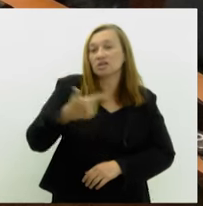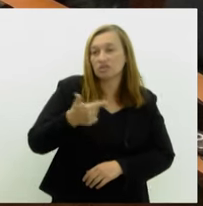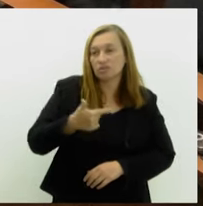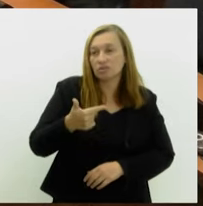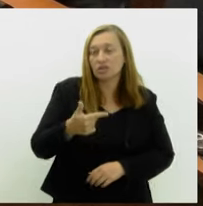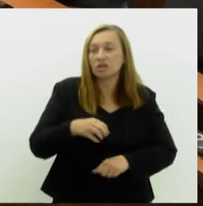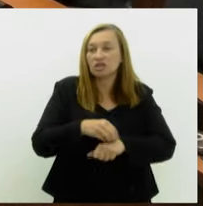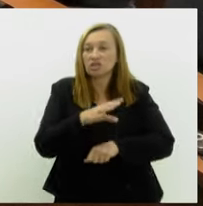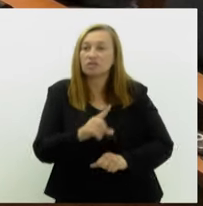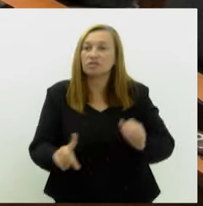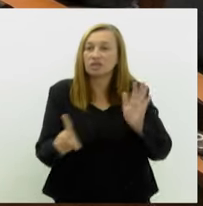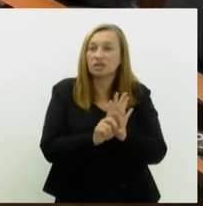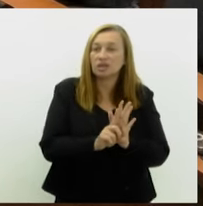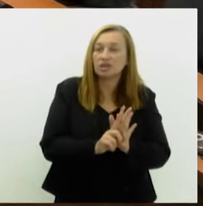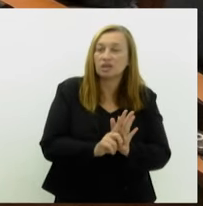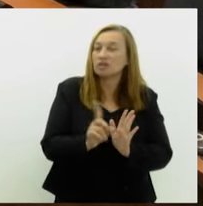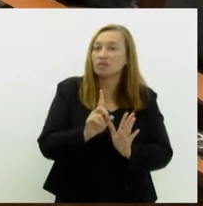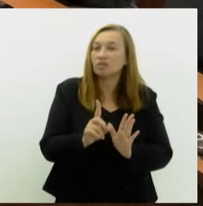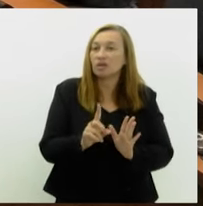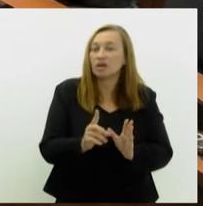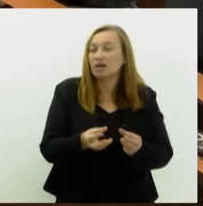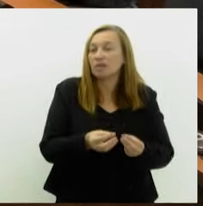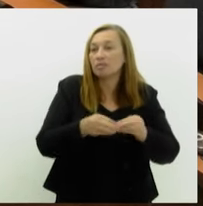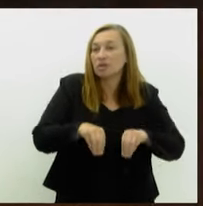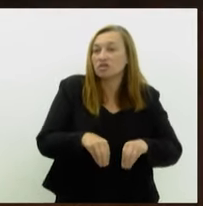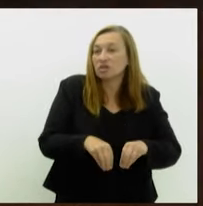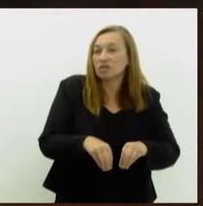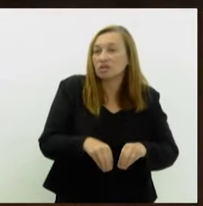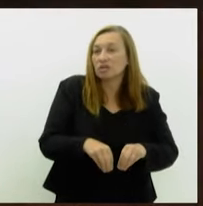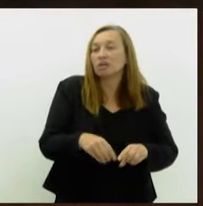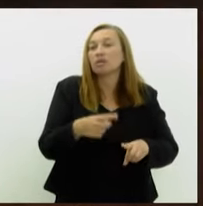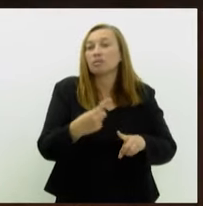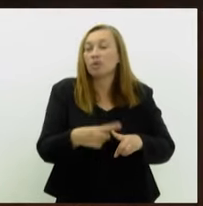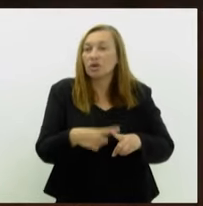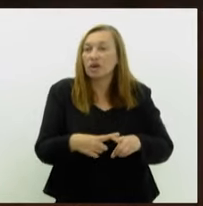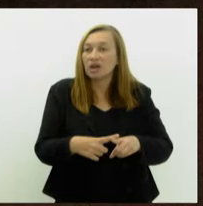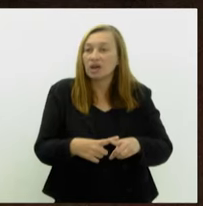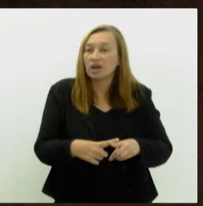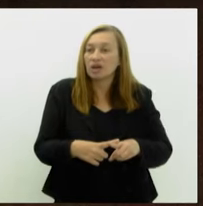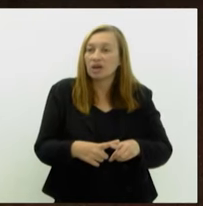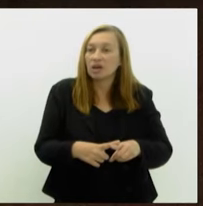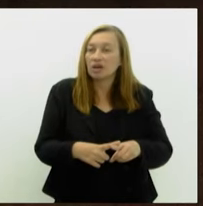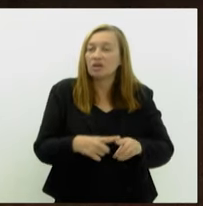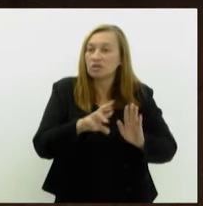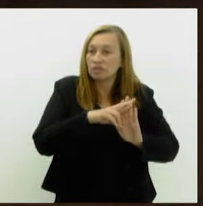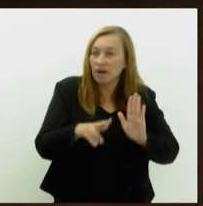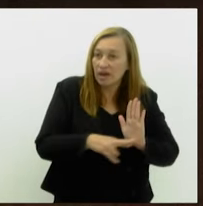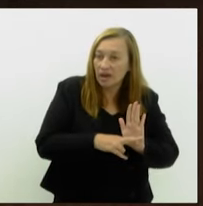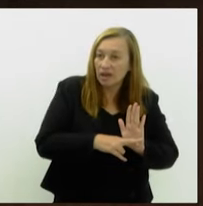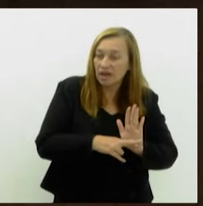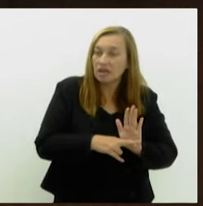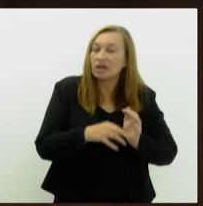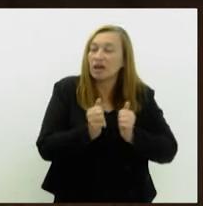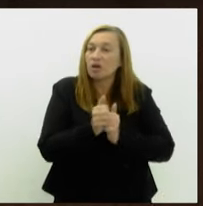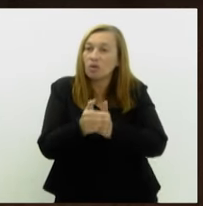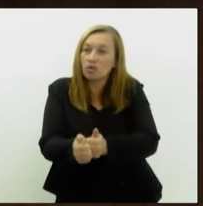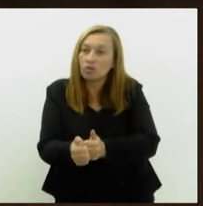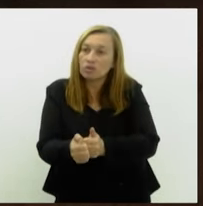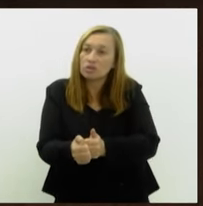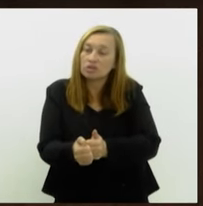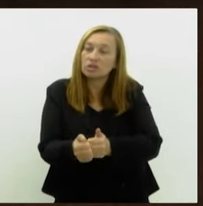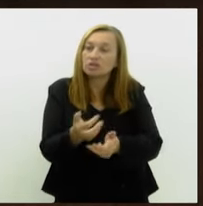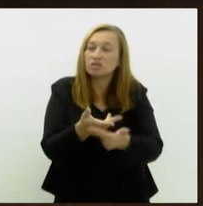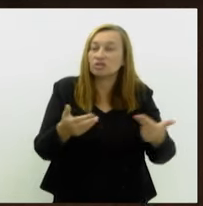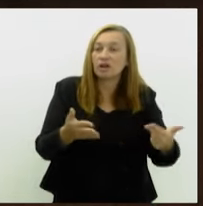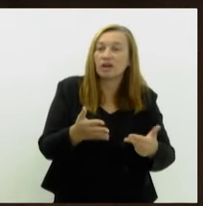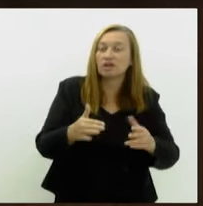porque indicações legislativas não estão sujeitas à prejudicabilidade, porque elas devem, sob a luz do regimento, virem acompanhadas de uma minuta de